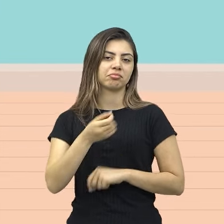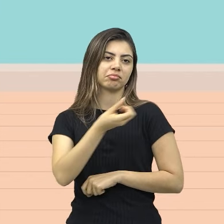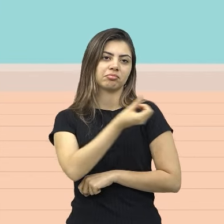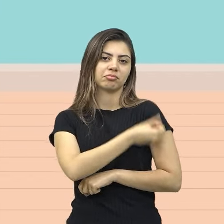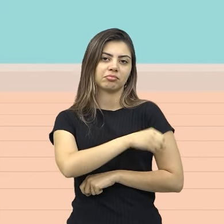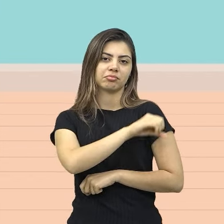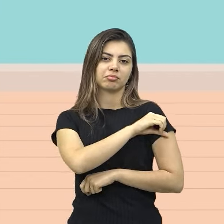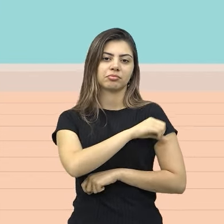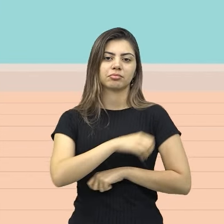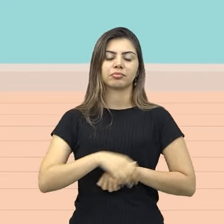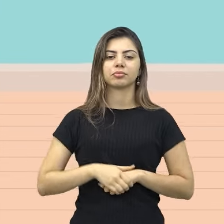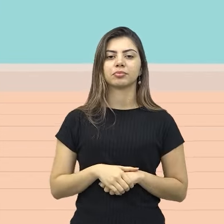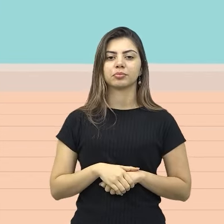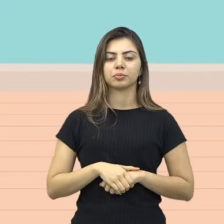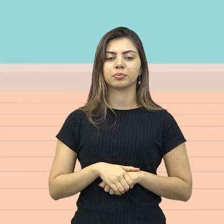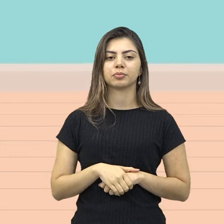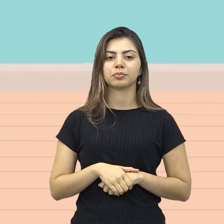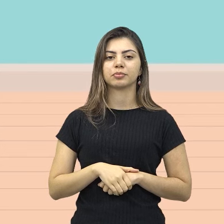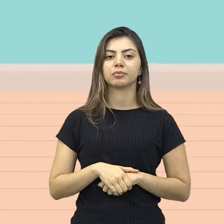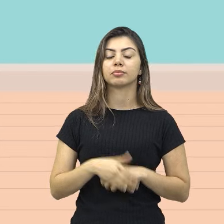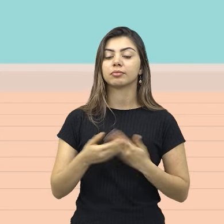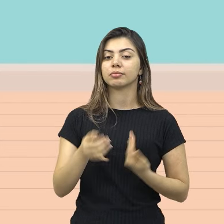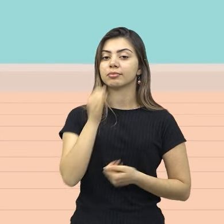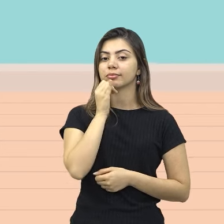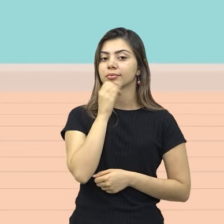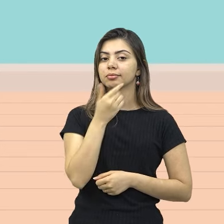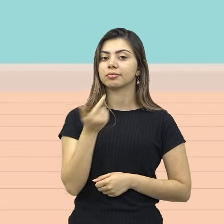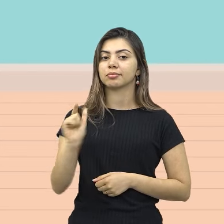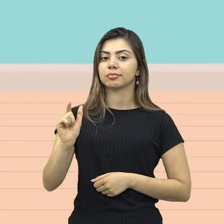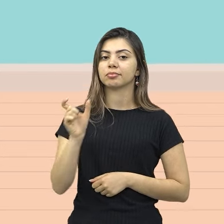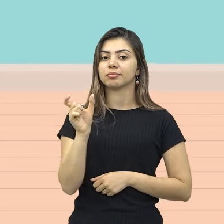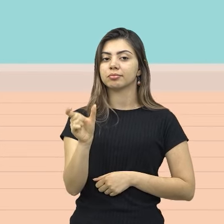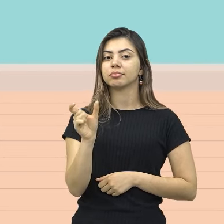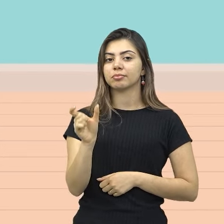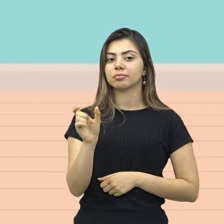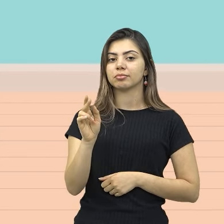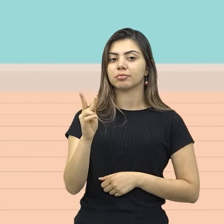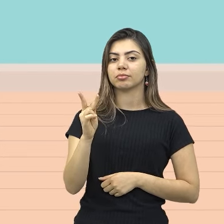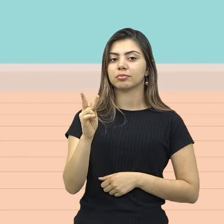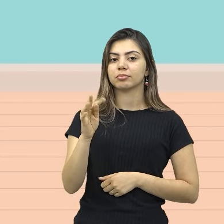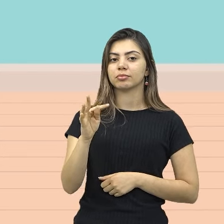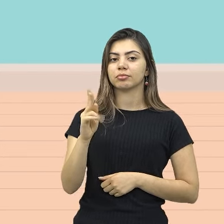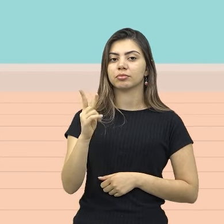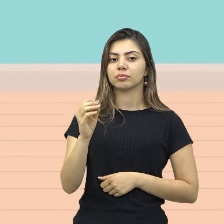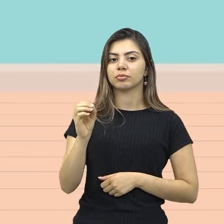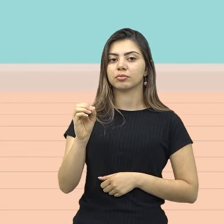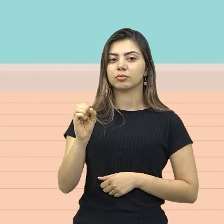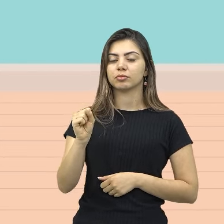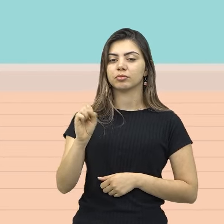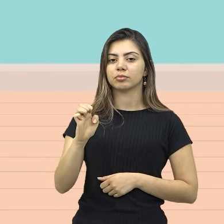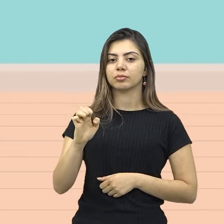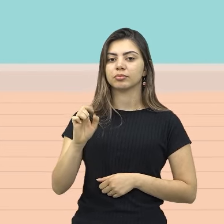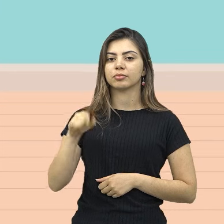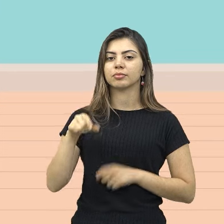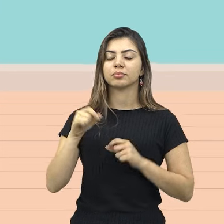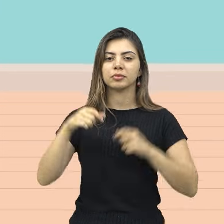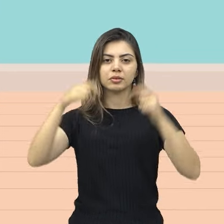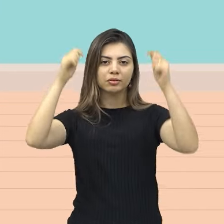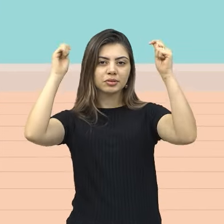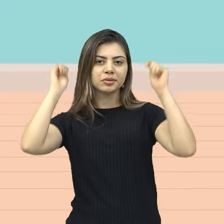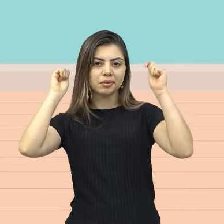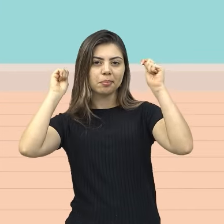aqueles, aquelas. Um outro exemplo que ele usou foi those are Mexican hats. Aqueles são chapéus